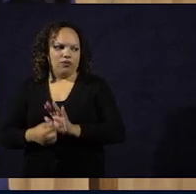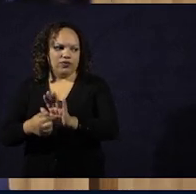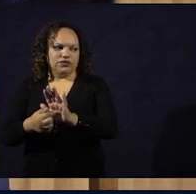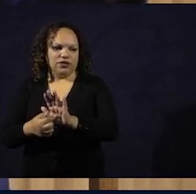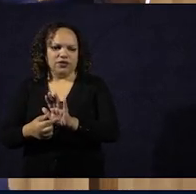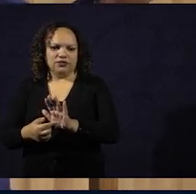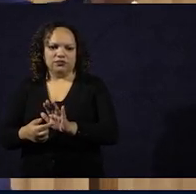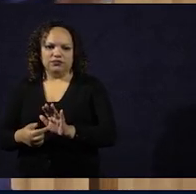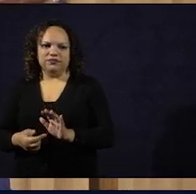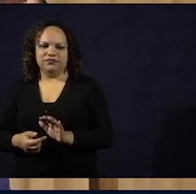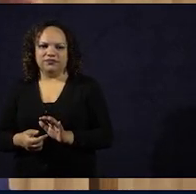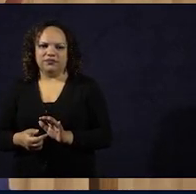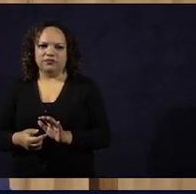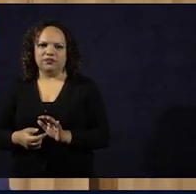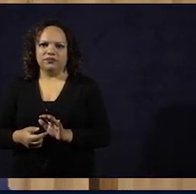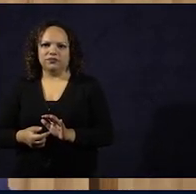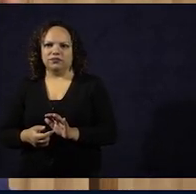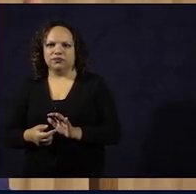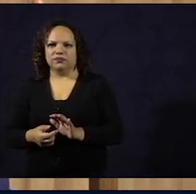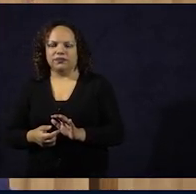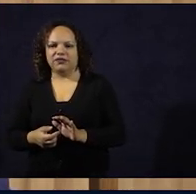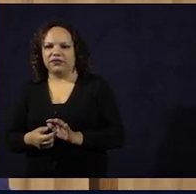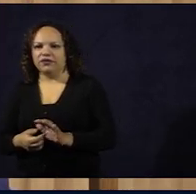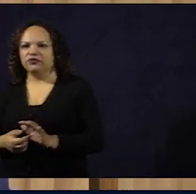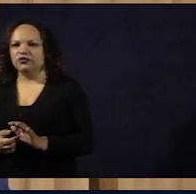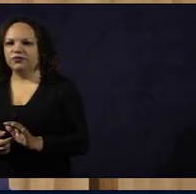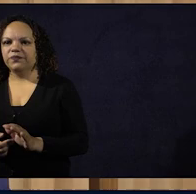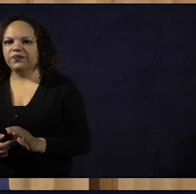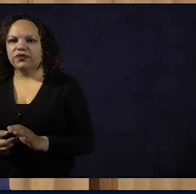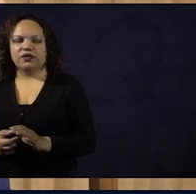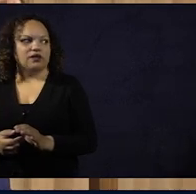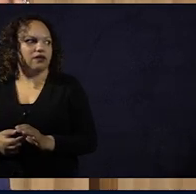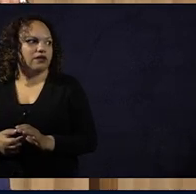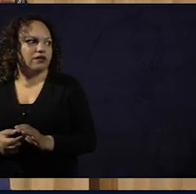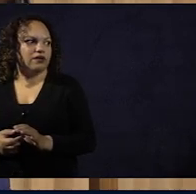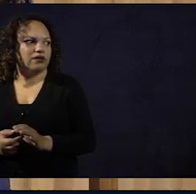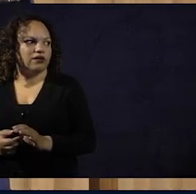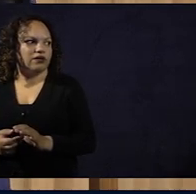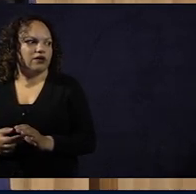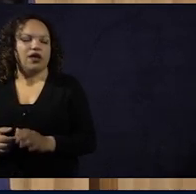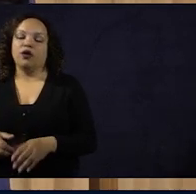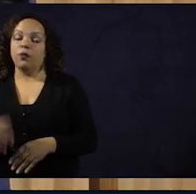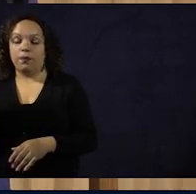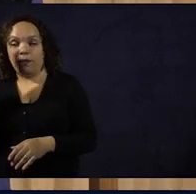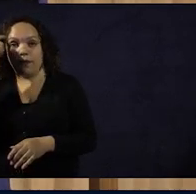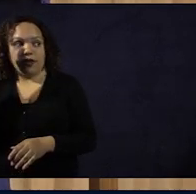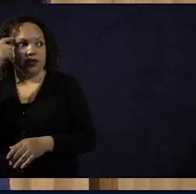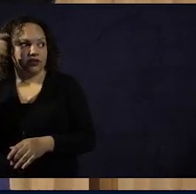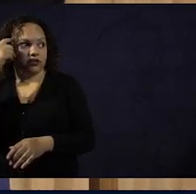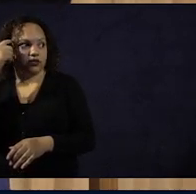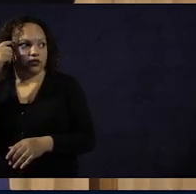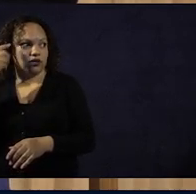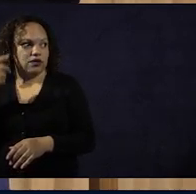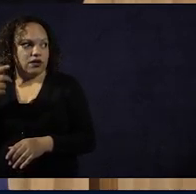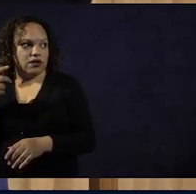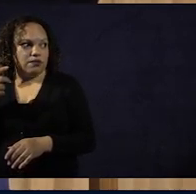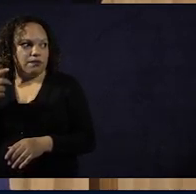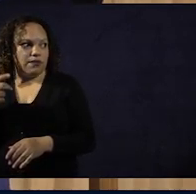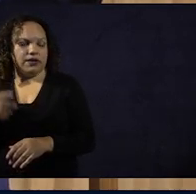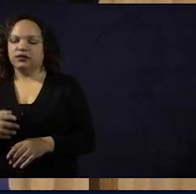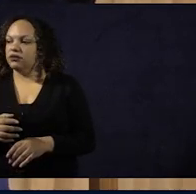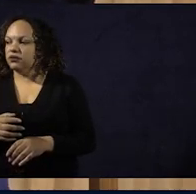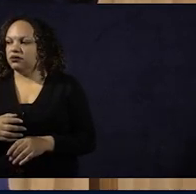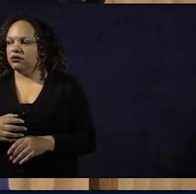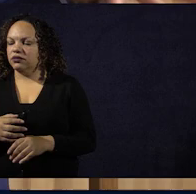ele significa para o Brasil e pelo mundo então então eu acho que o a natureza da intermediação